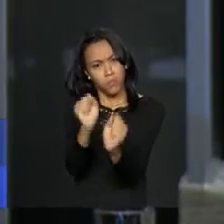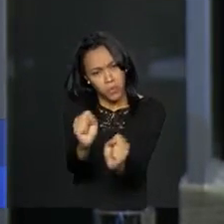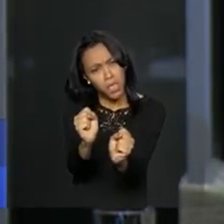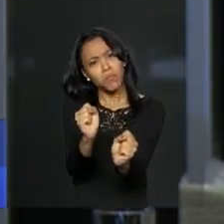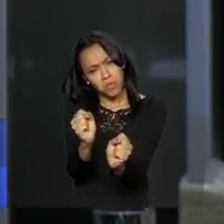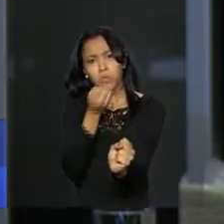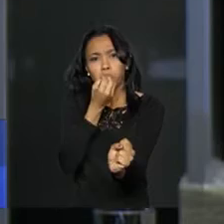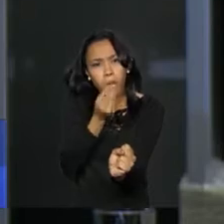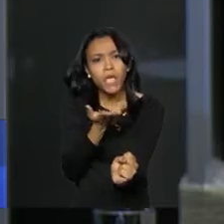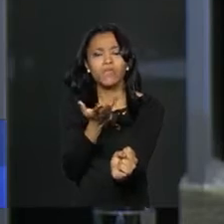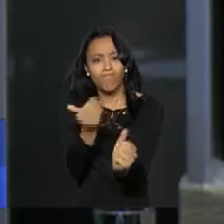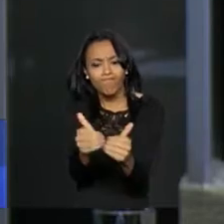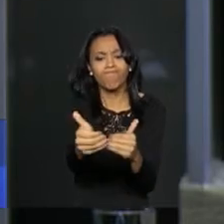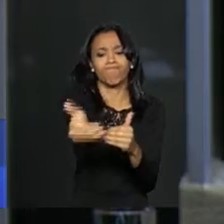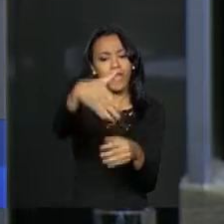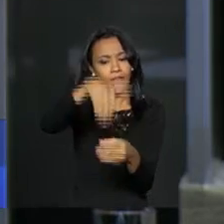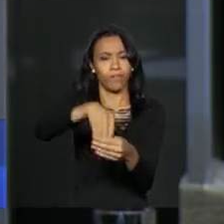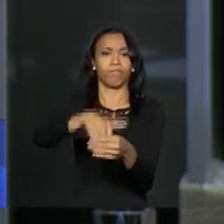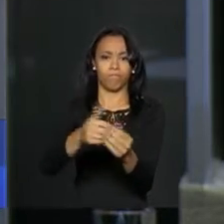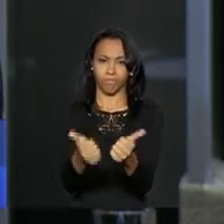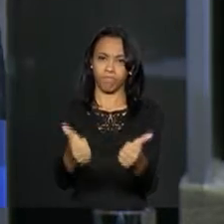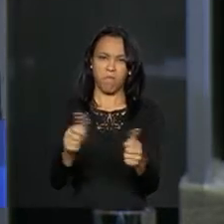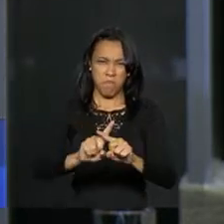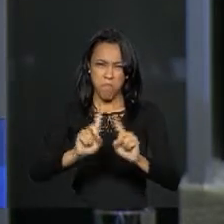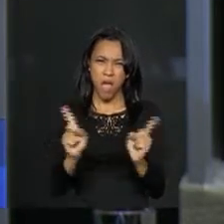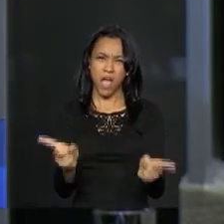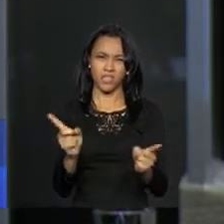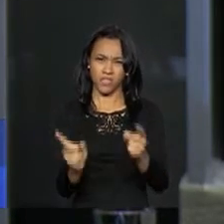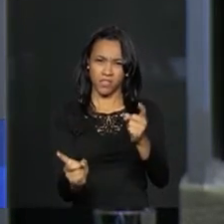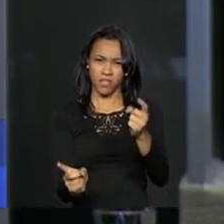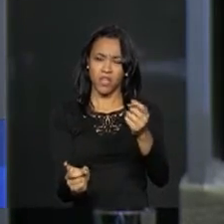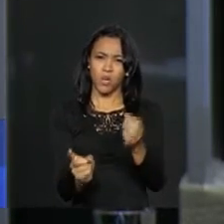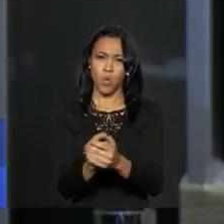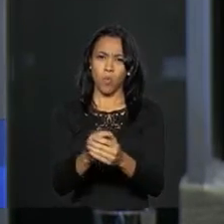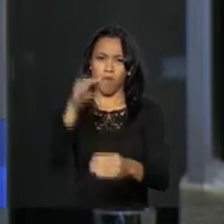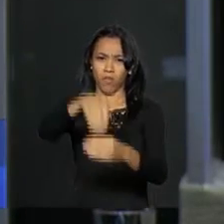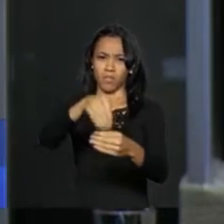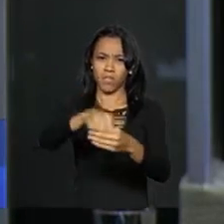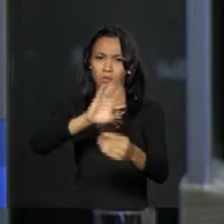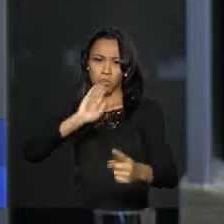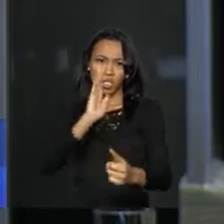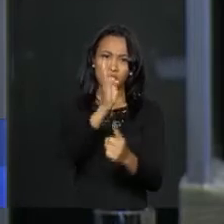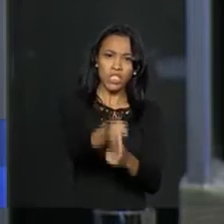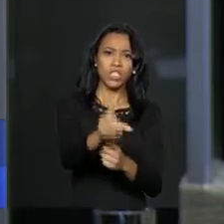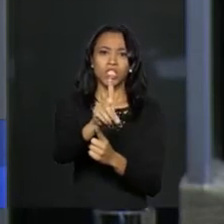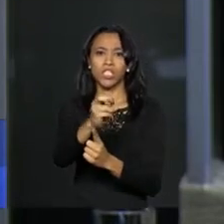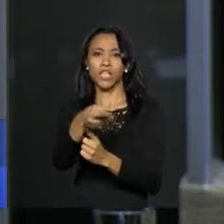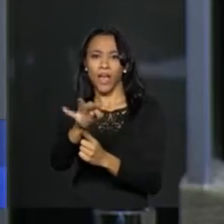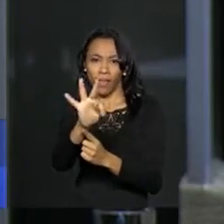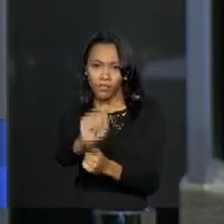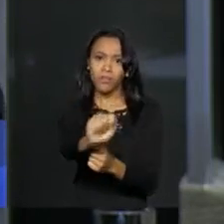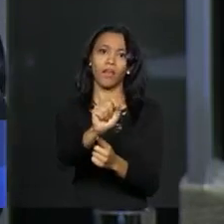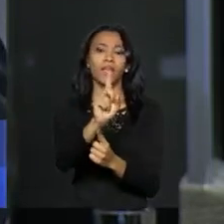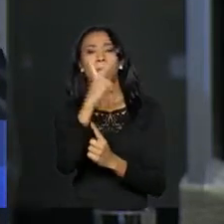eleições gerais, mas jamais brotar uma eleição indireta aqui dentro para governar o Brasil. Que isso não é saída